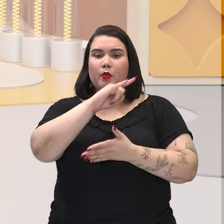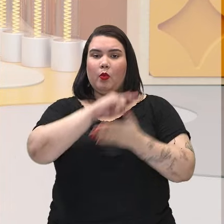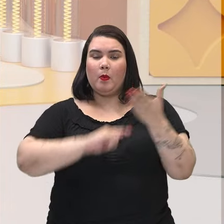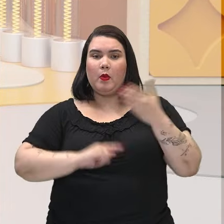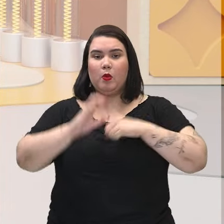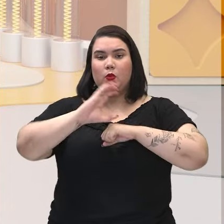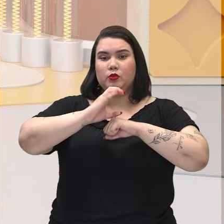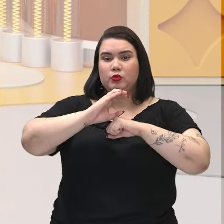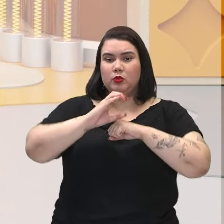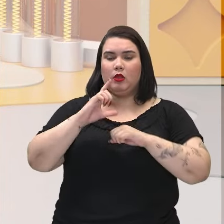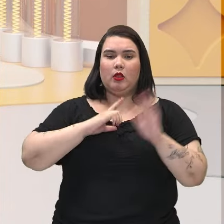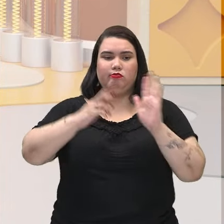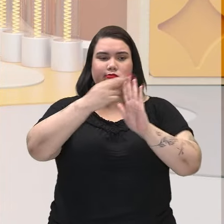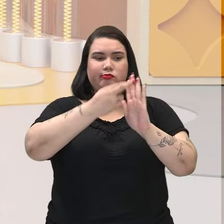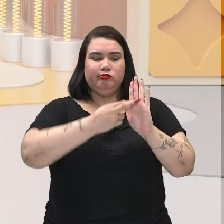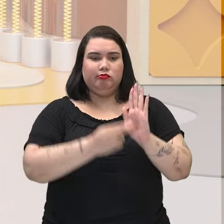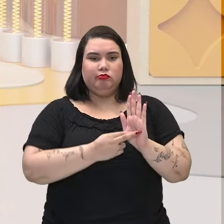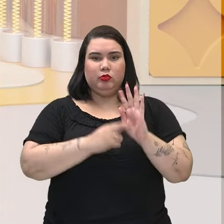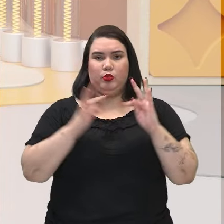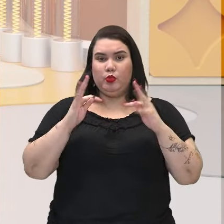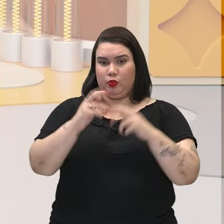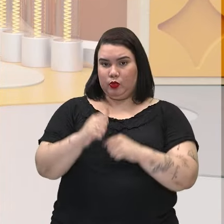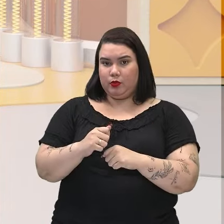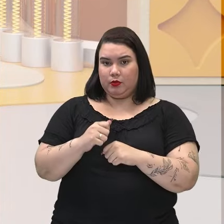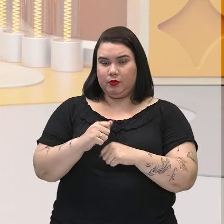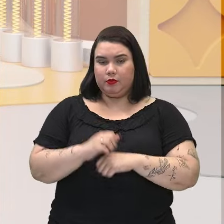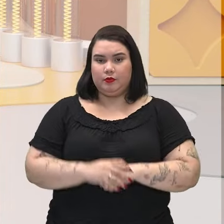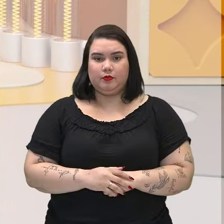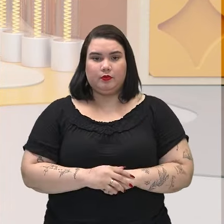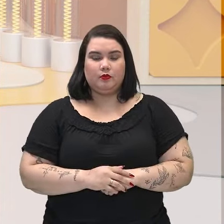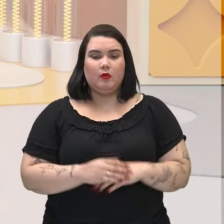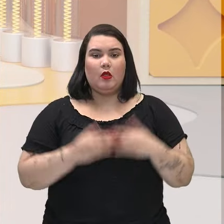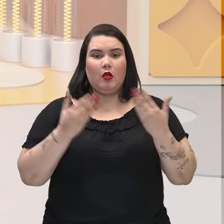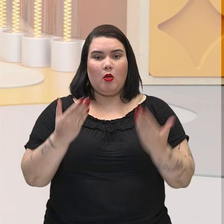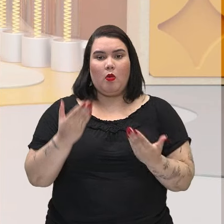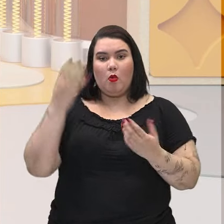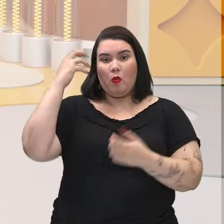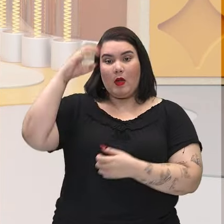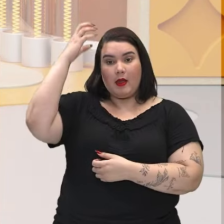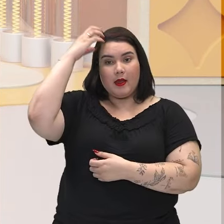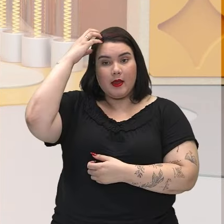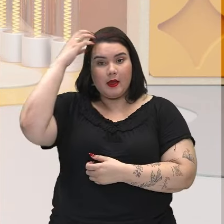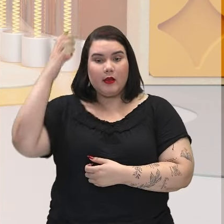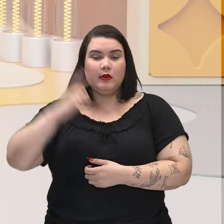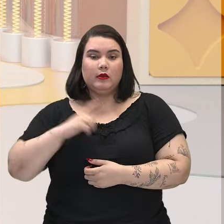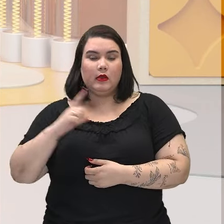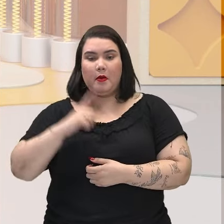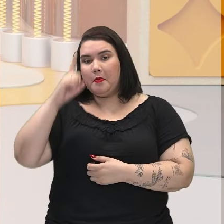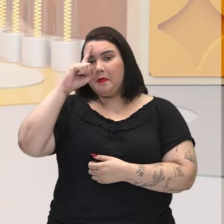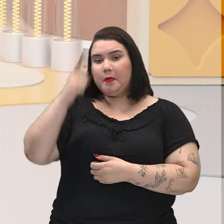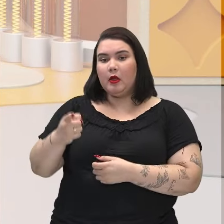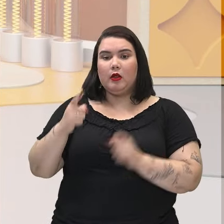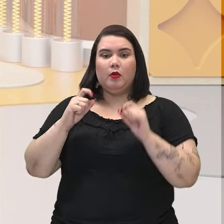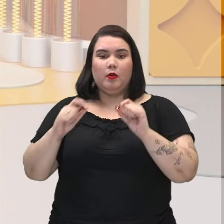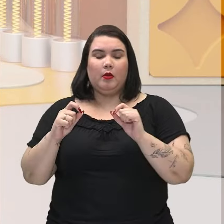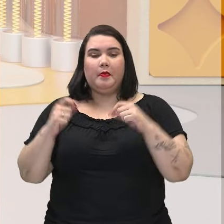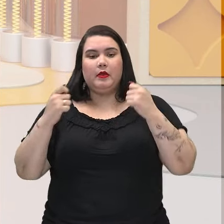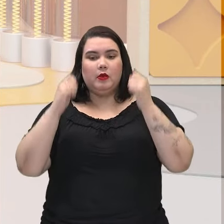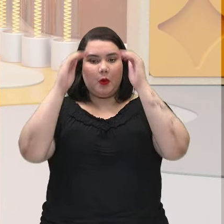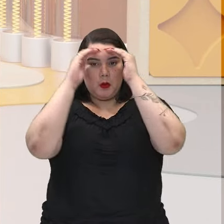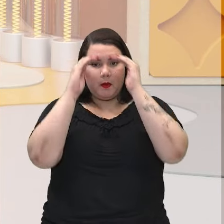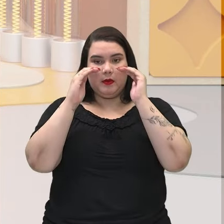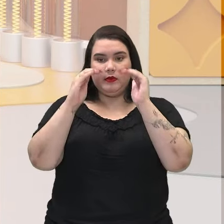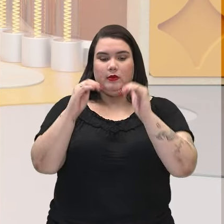constitucional que regia tudo e a coroa, ou seja, a família real, a figura do rei, estaria submetida à obediência a